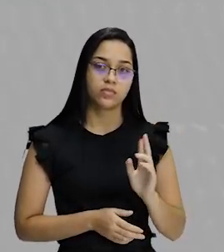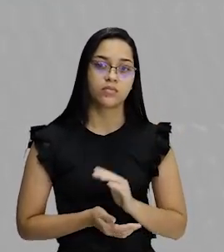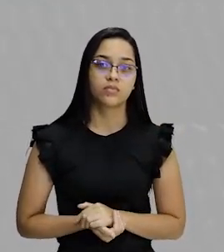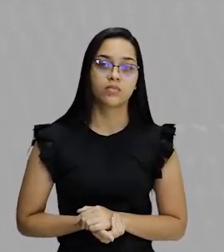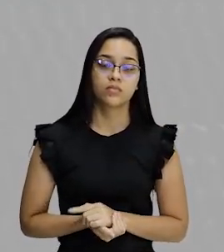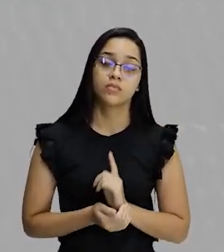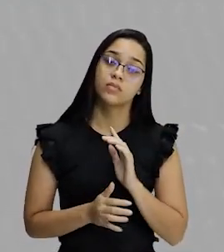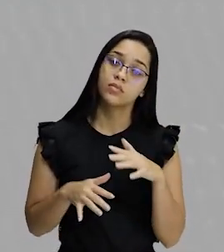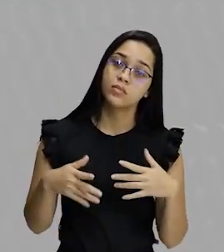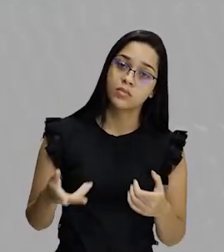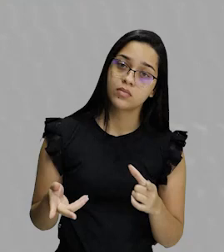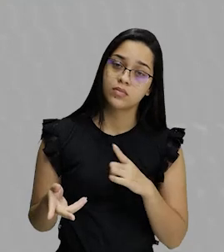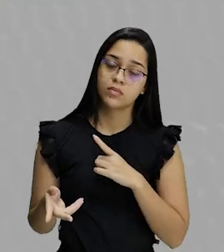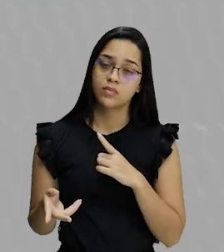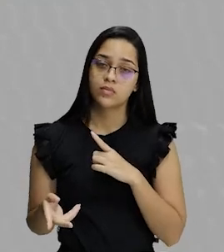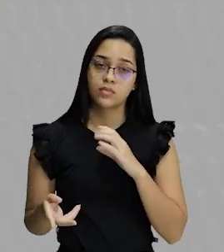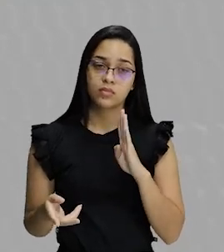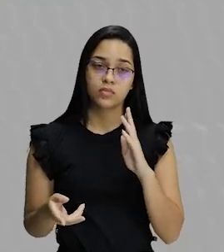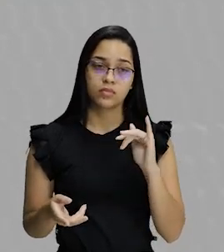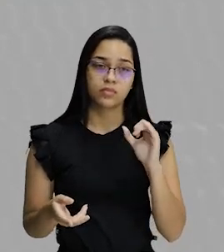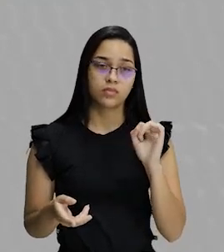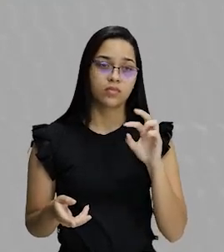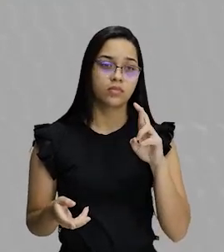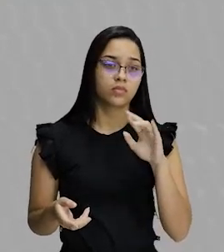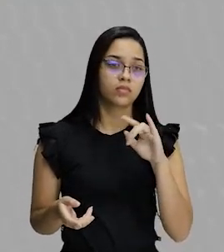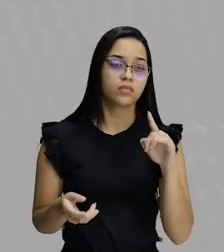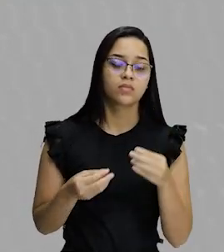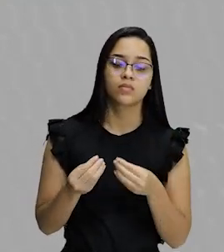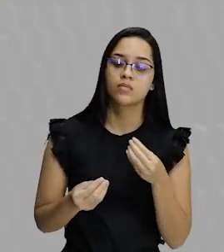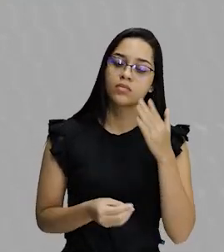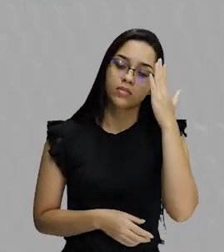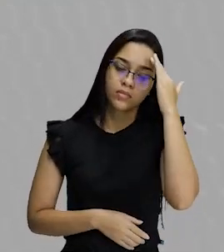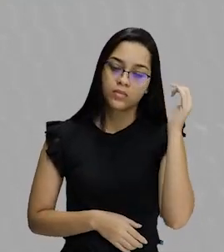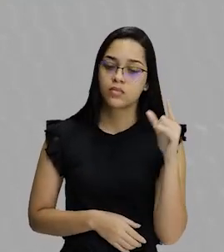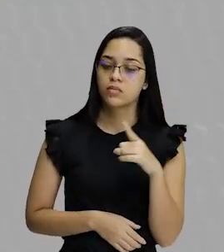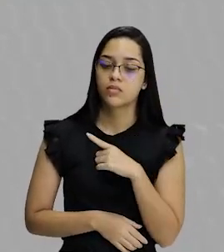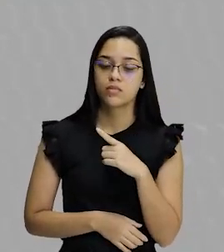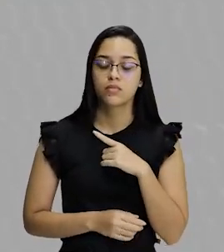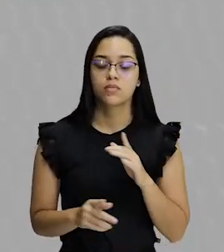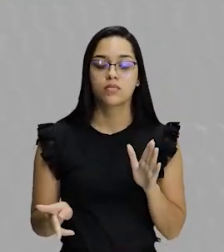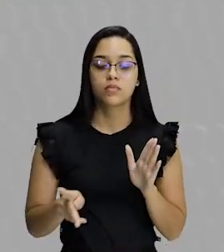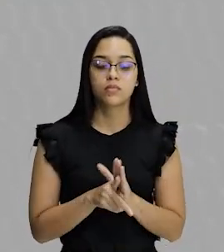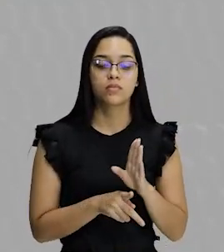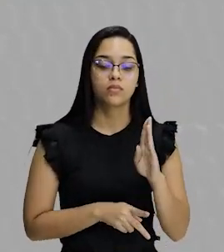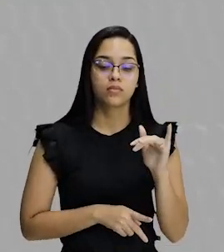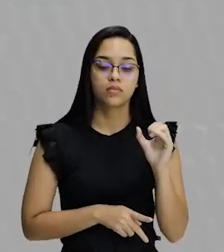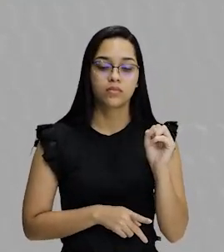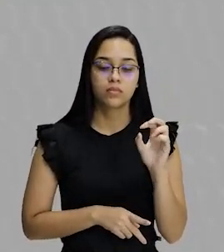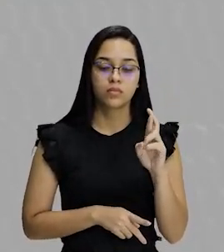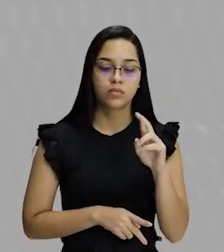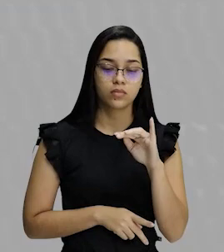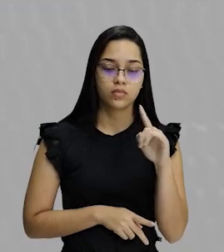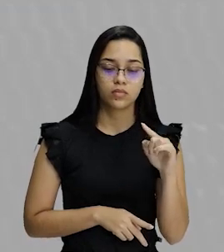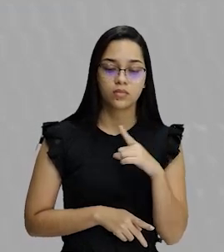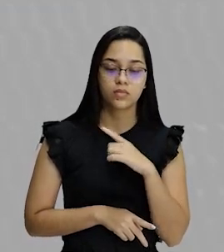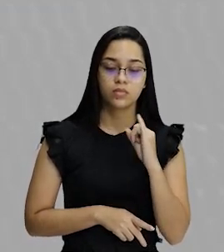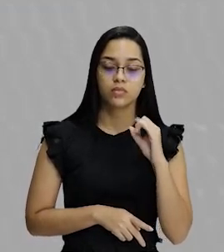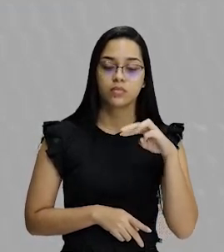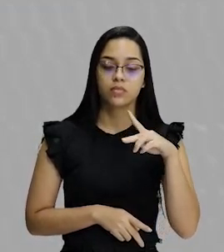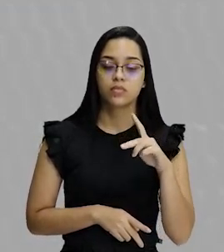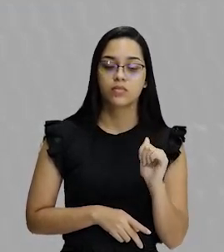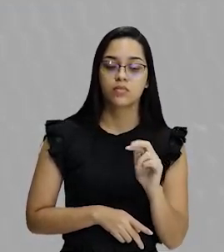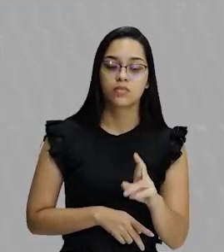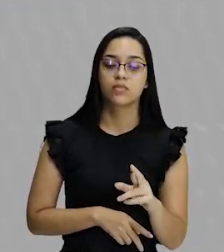Na verdade, a bissetriz, como é que eu reconheço um ponto que pertence à bissetriz dos quadrantes ímpares?